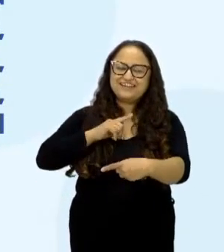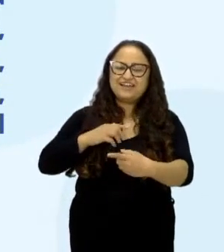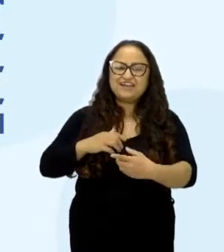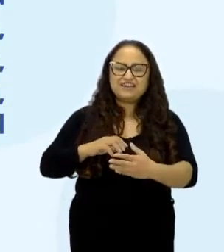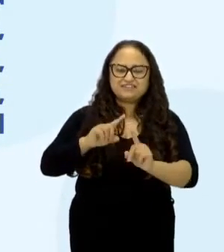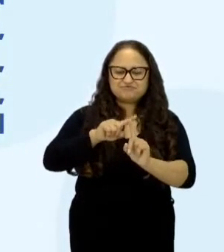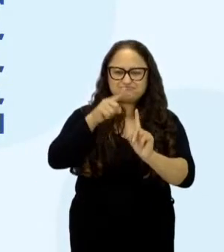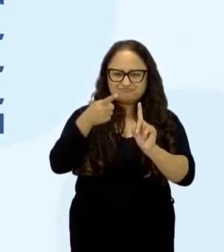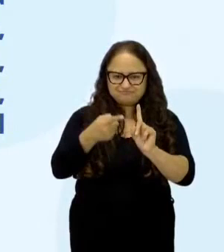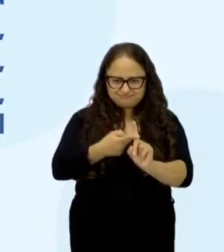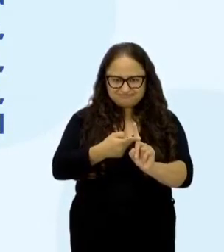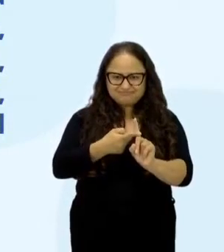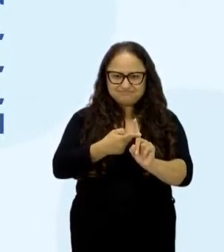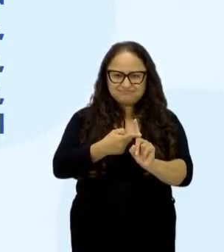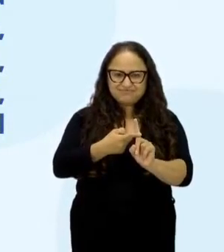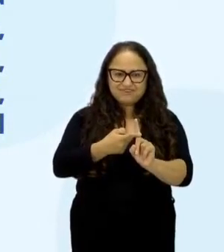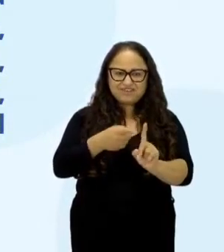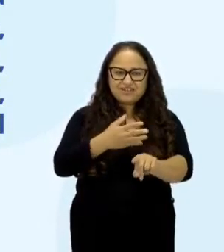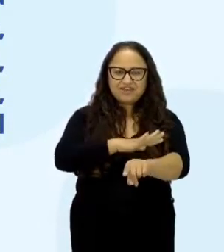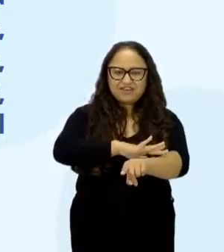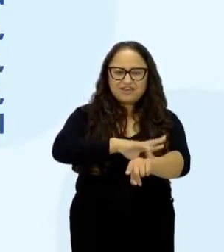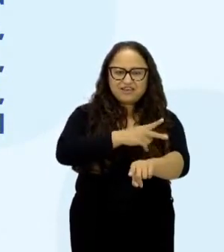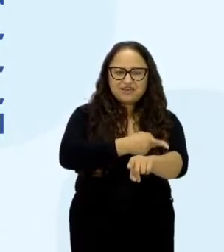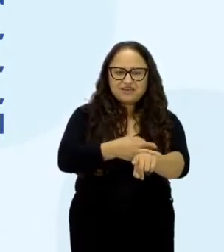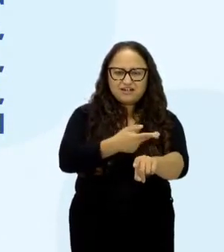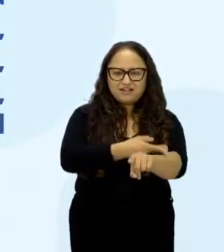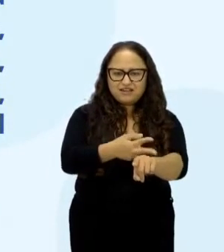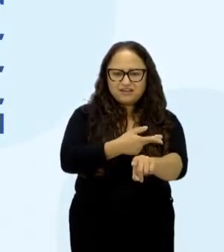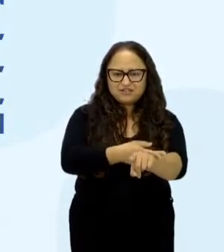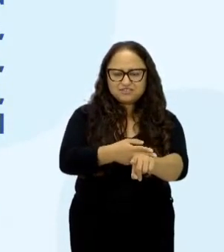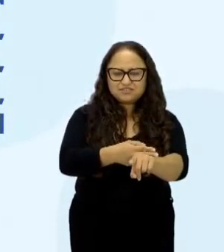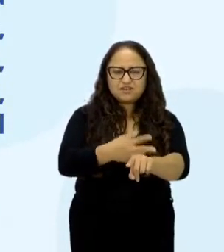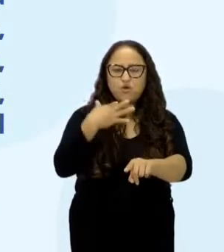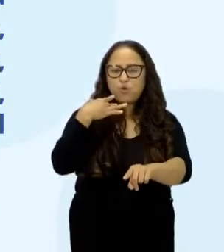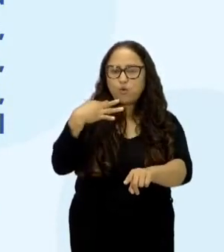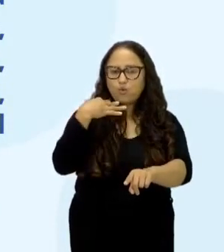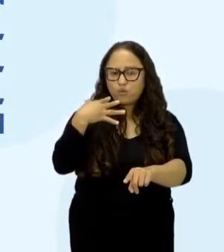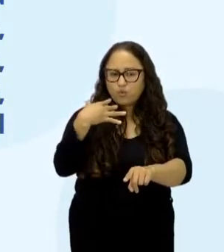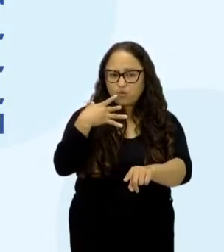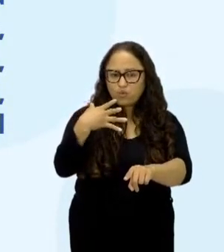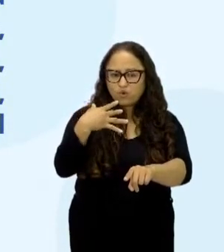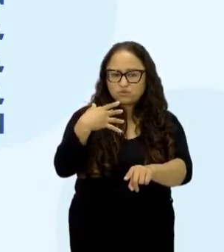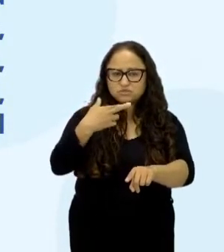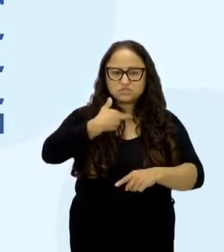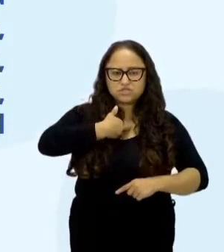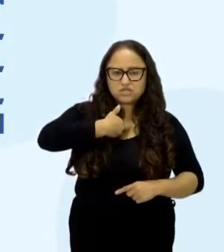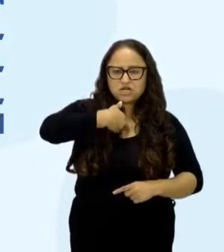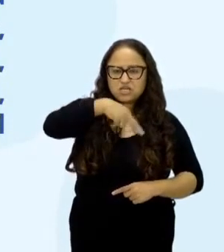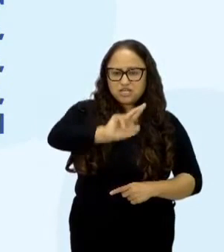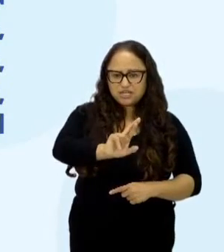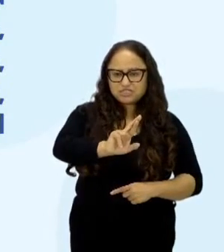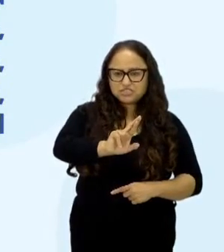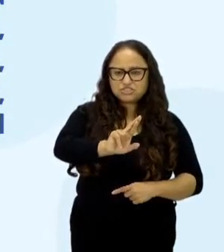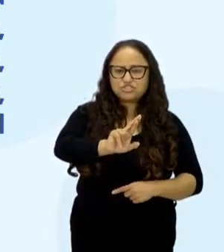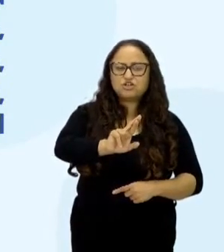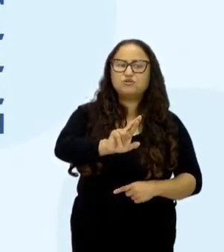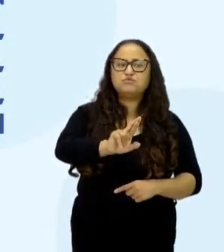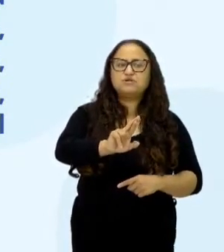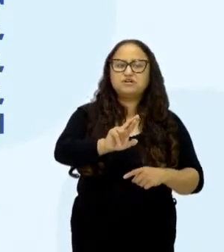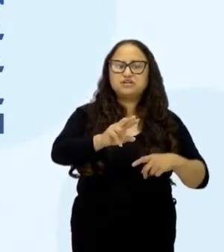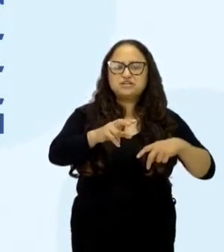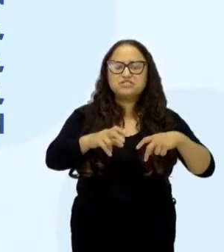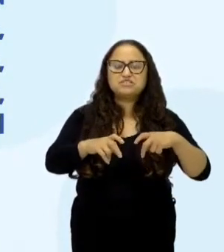política, pregnancy, né, a gravidez, race or color, a raça ou a cor,